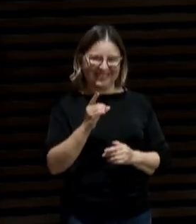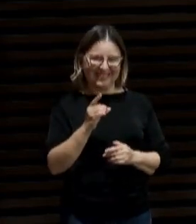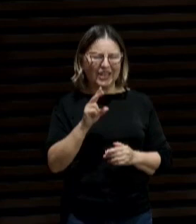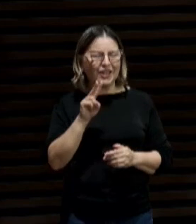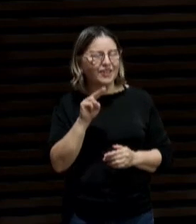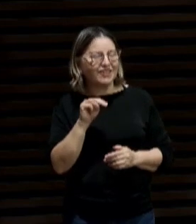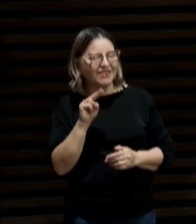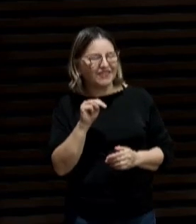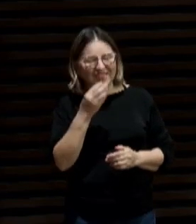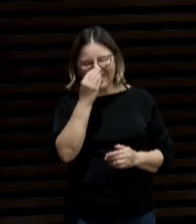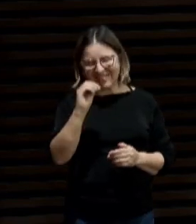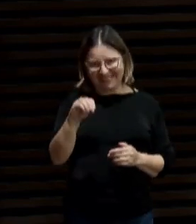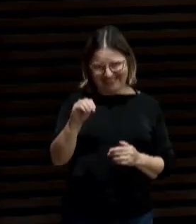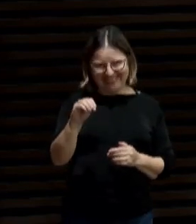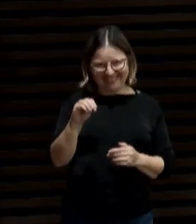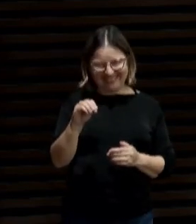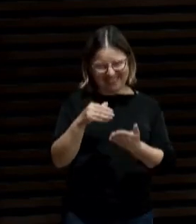modo nenhum lançarei fora.